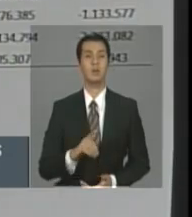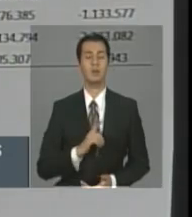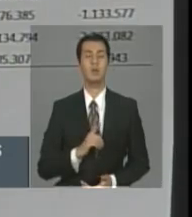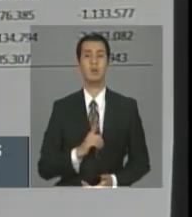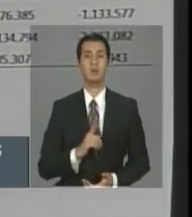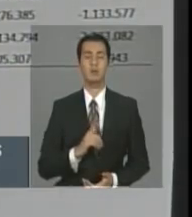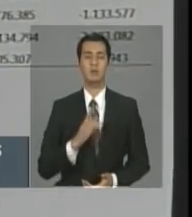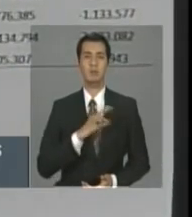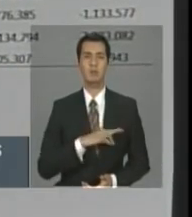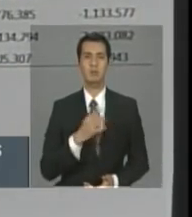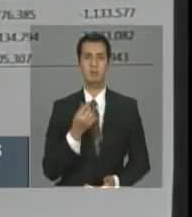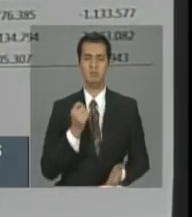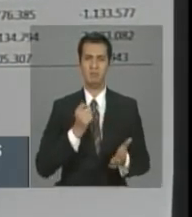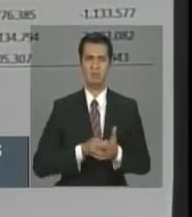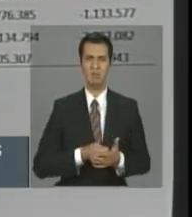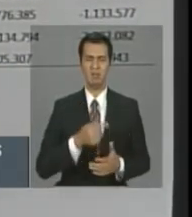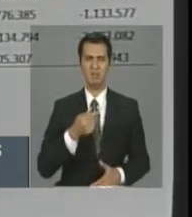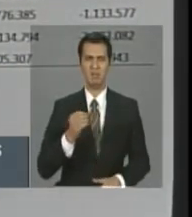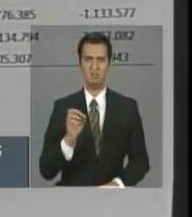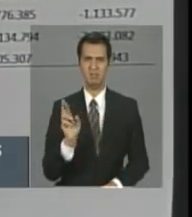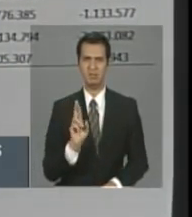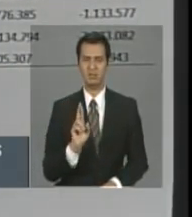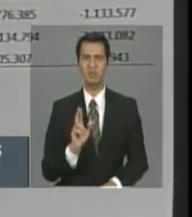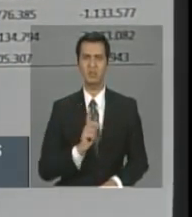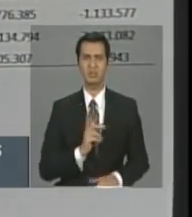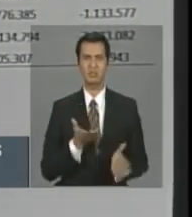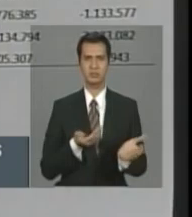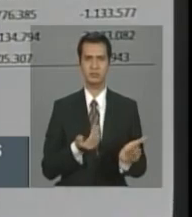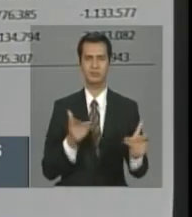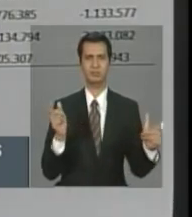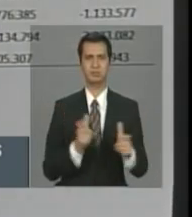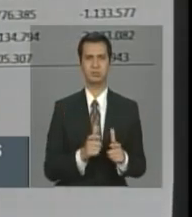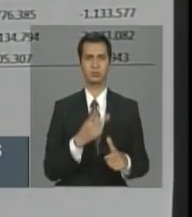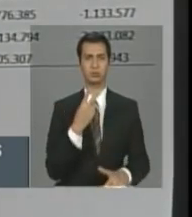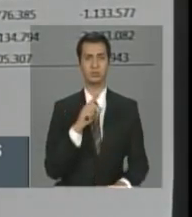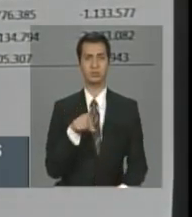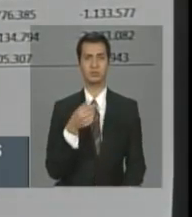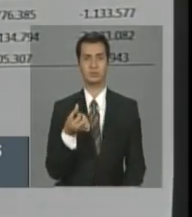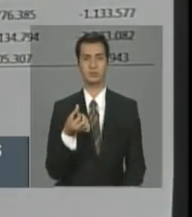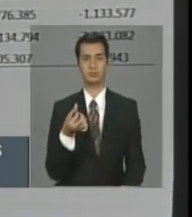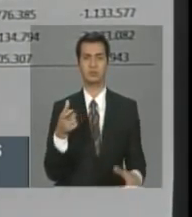o número de jovens extremamente pobres no Brasil caiu de 2,6 para